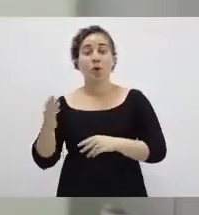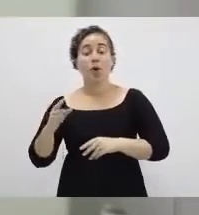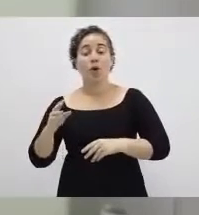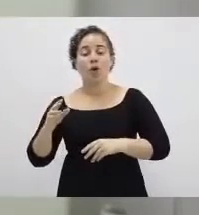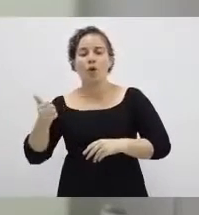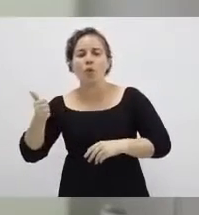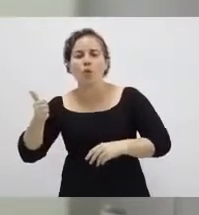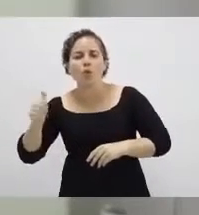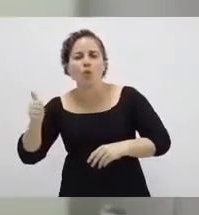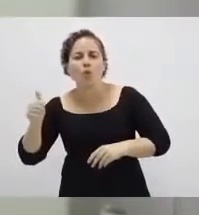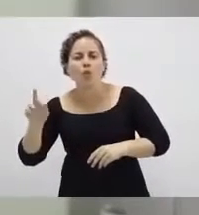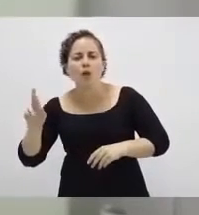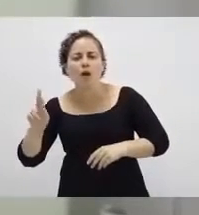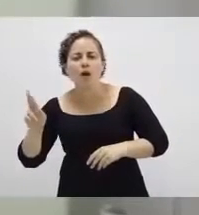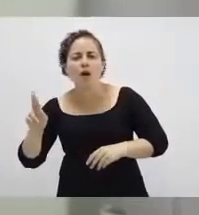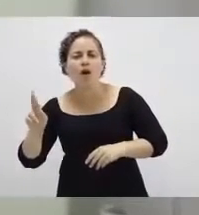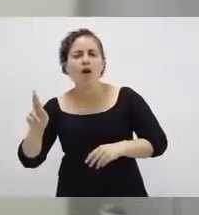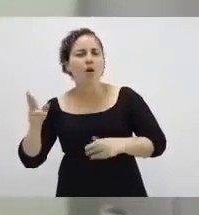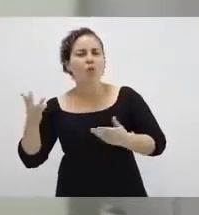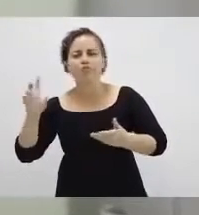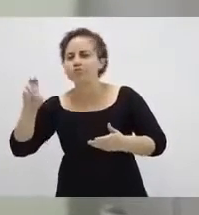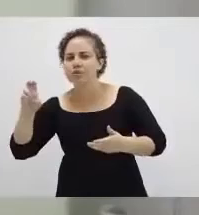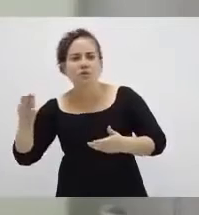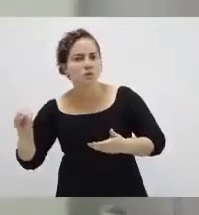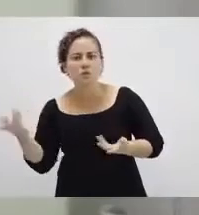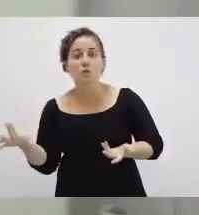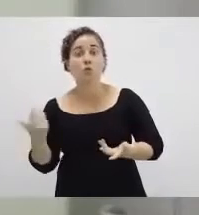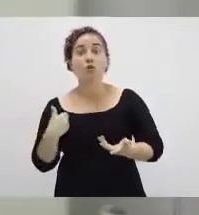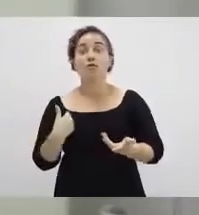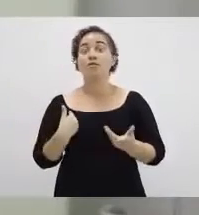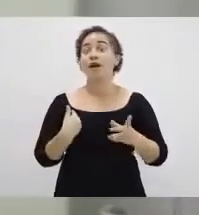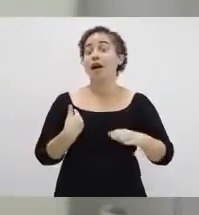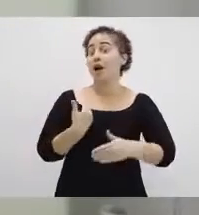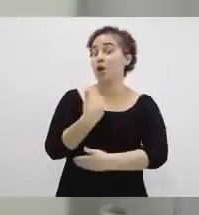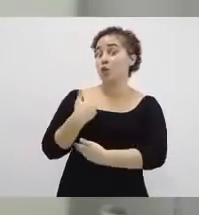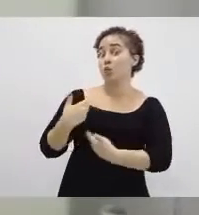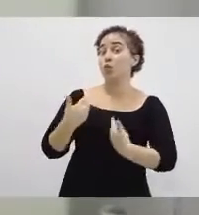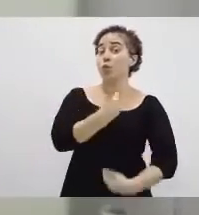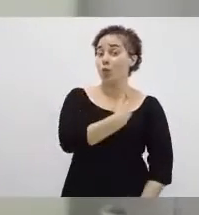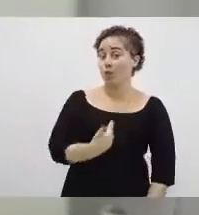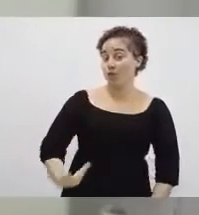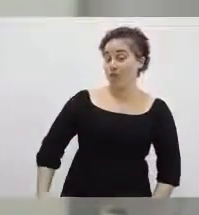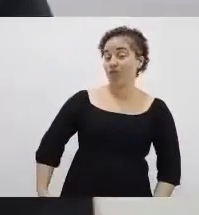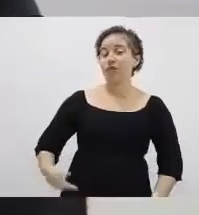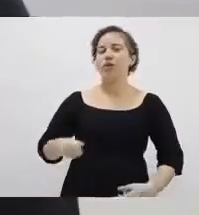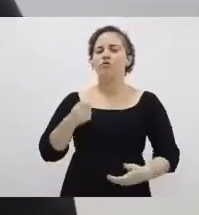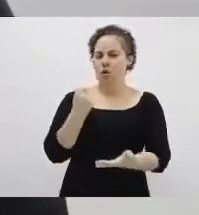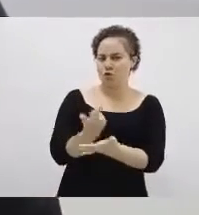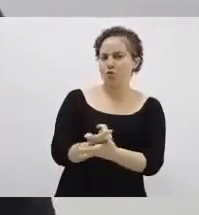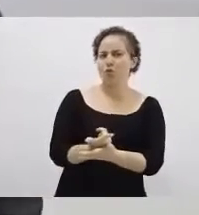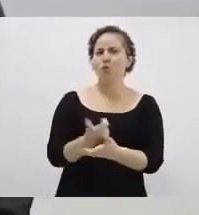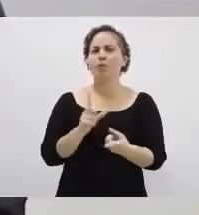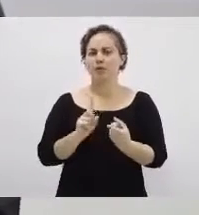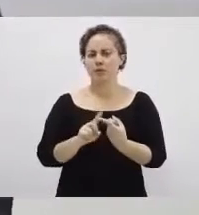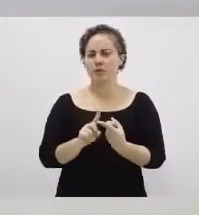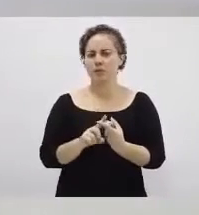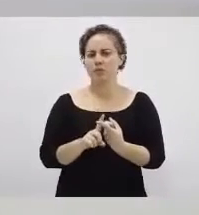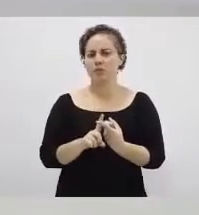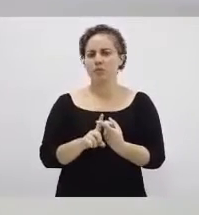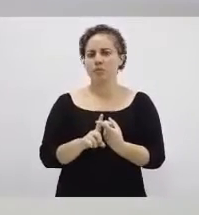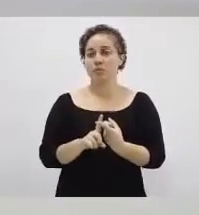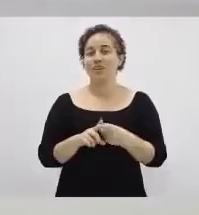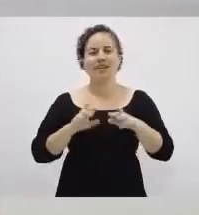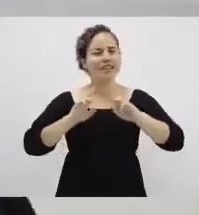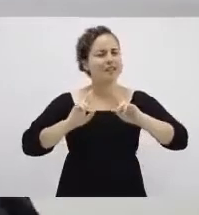R$1,50, o governo vai entrar comprando dólar. Então, as bandas cambiais acabam sendo